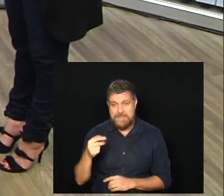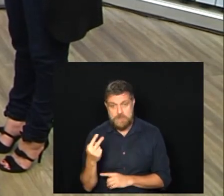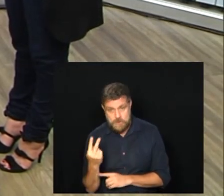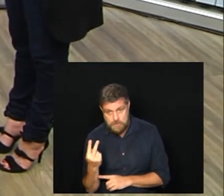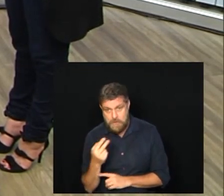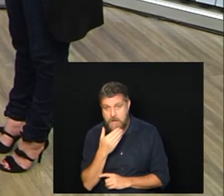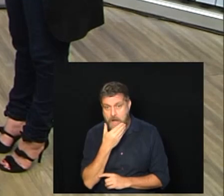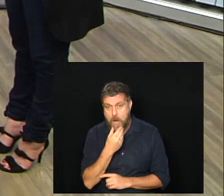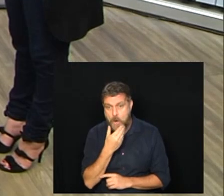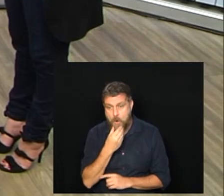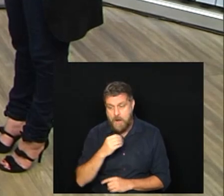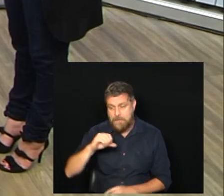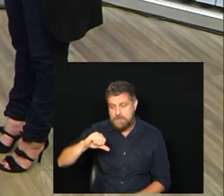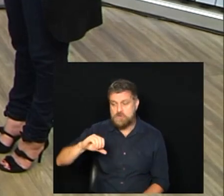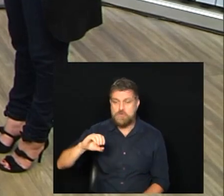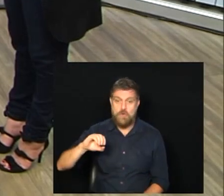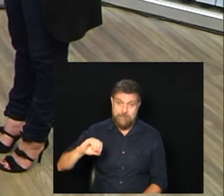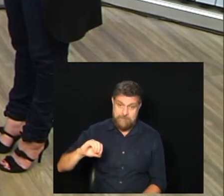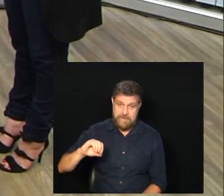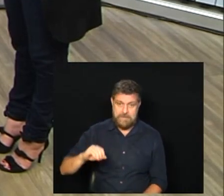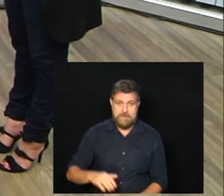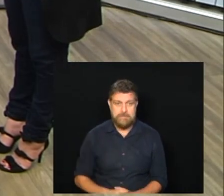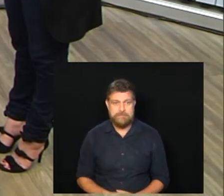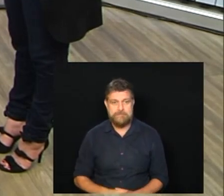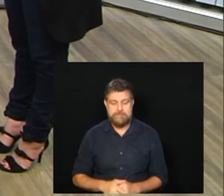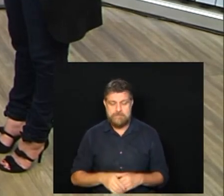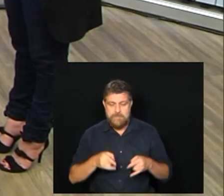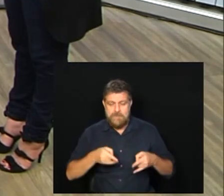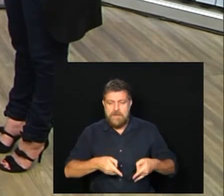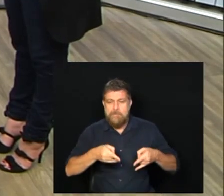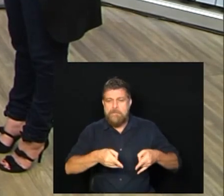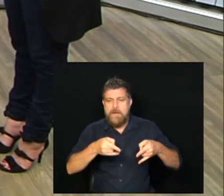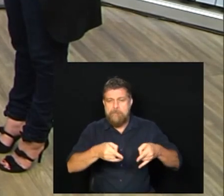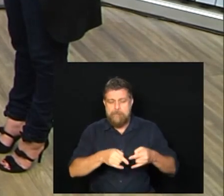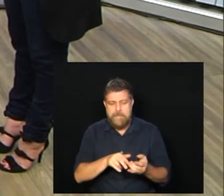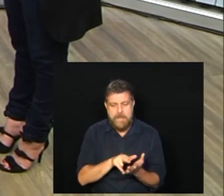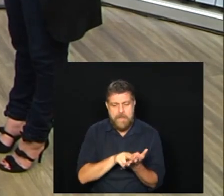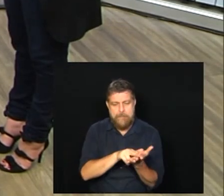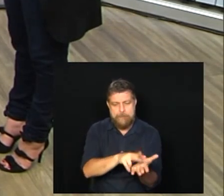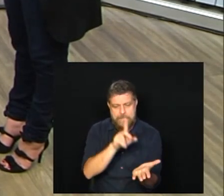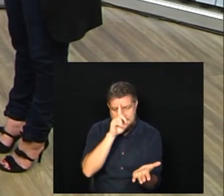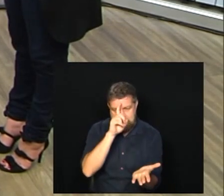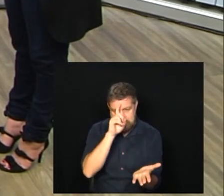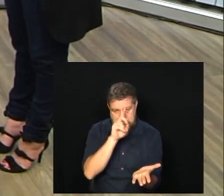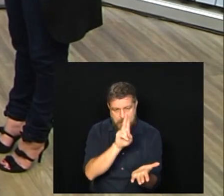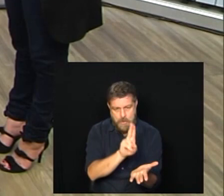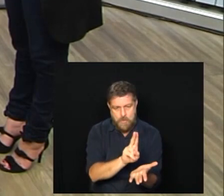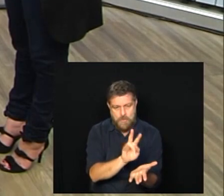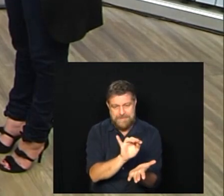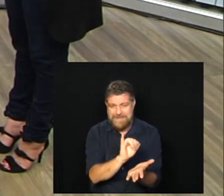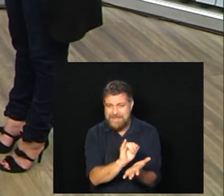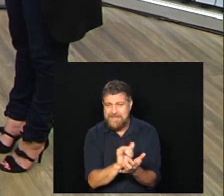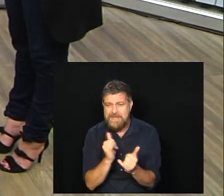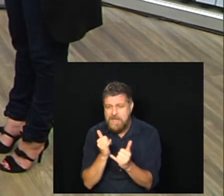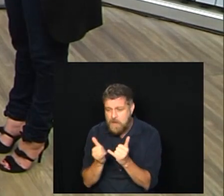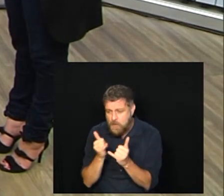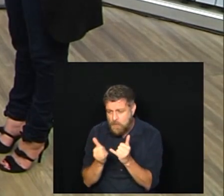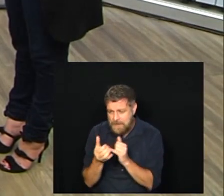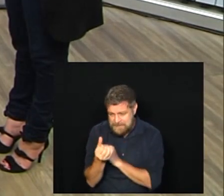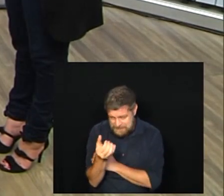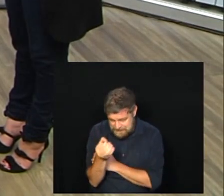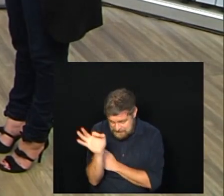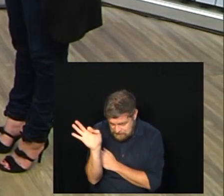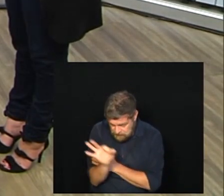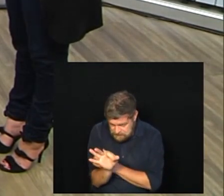um homem de 90 anos. Taxa de ocupação de leitos de UTI na cidade de Campinas segue próxima aos